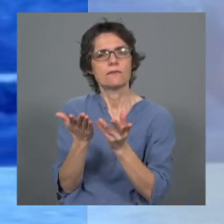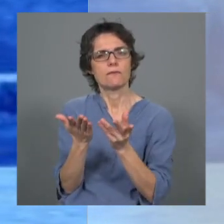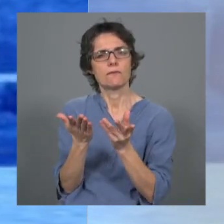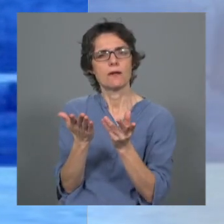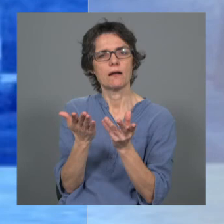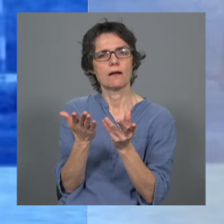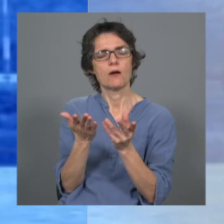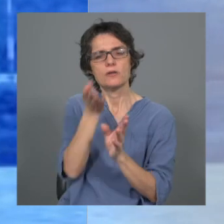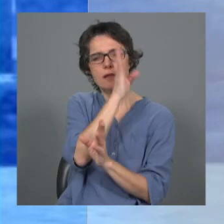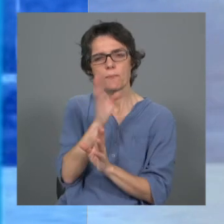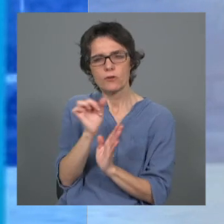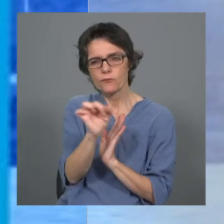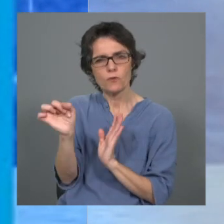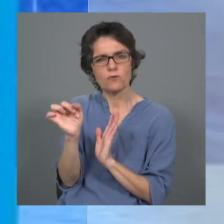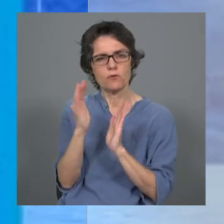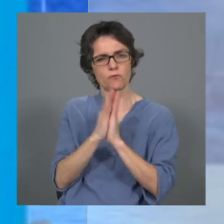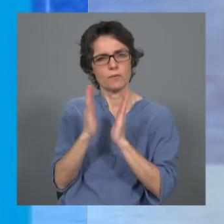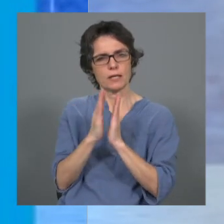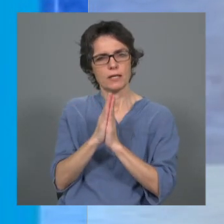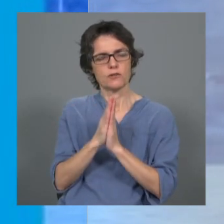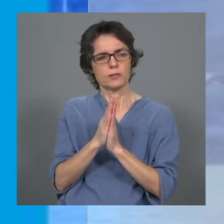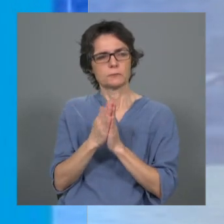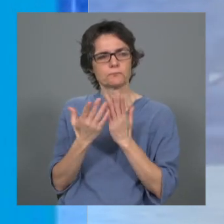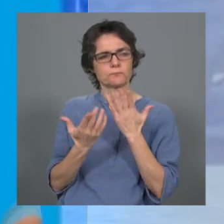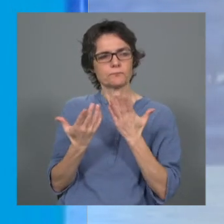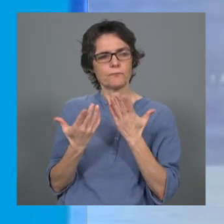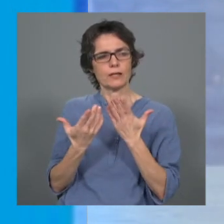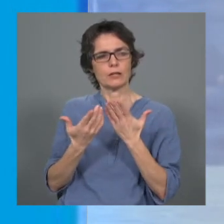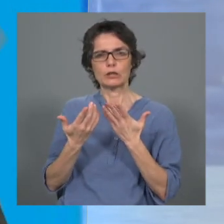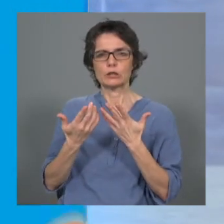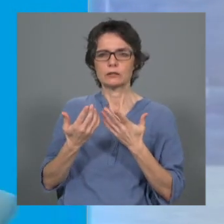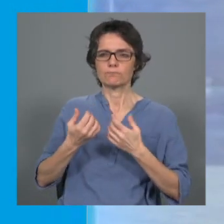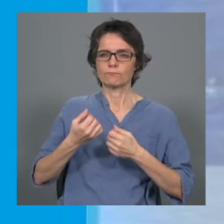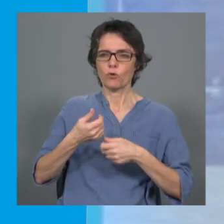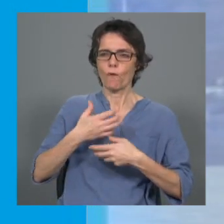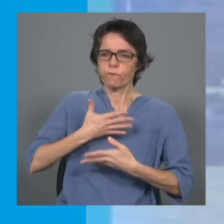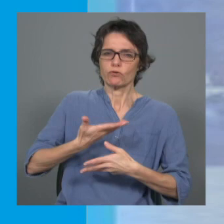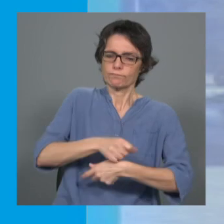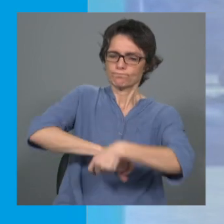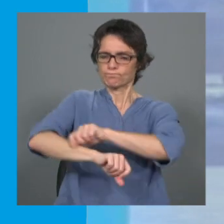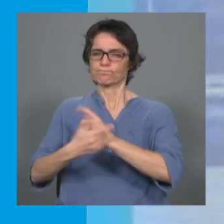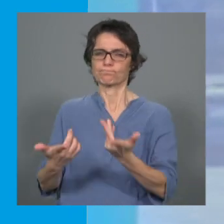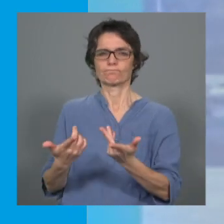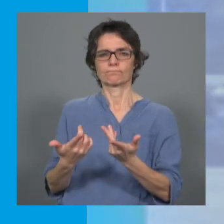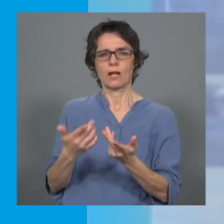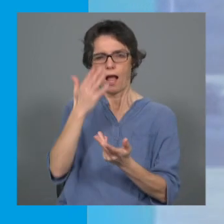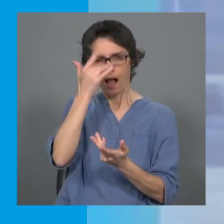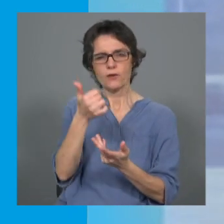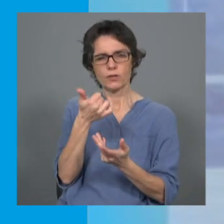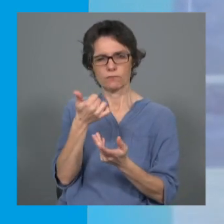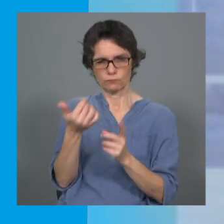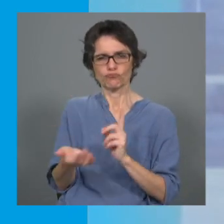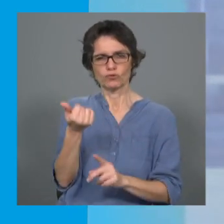vossa prática de uma igreja mais colada ao concreto, à ação, ao ir ao encontro das comunidades, foi um elemento